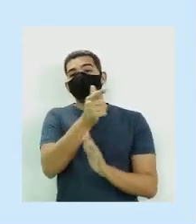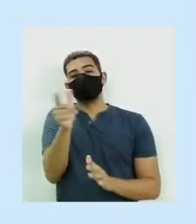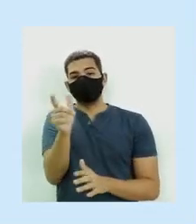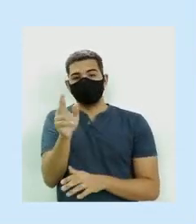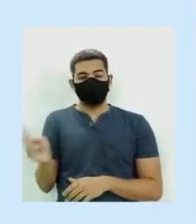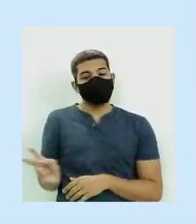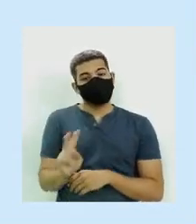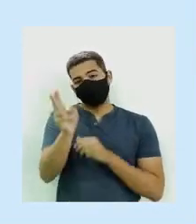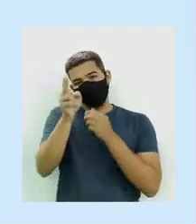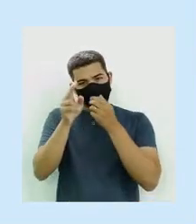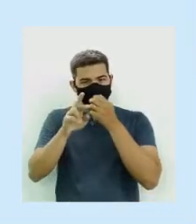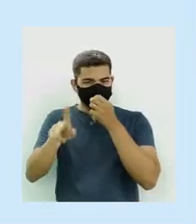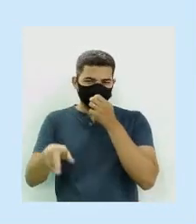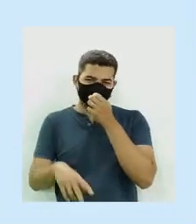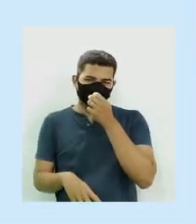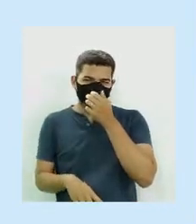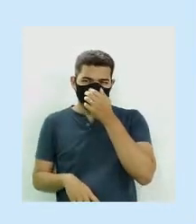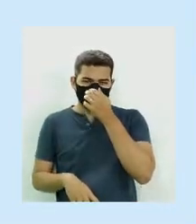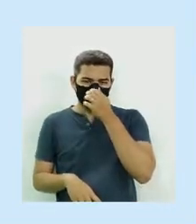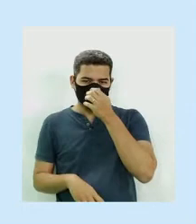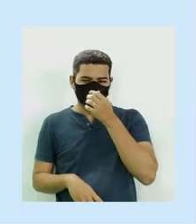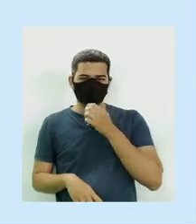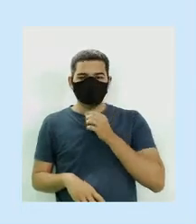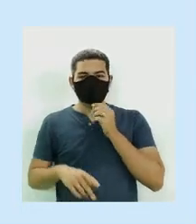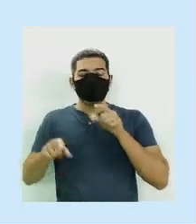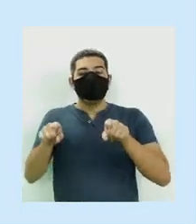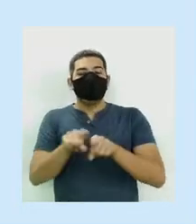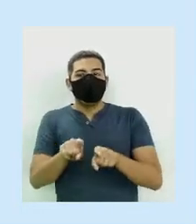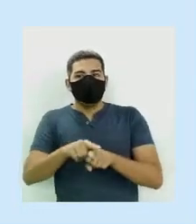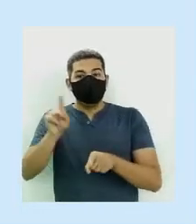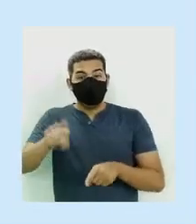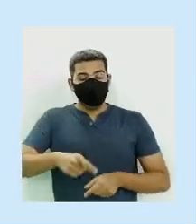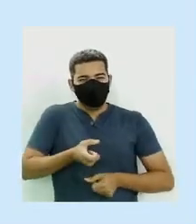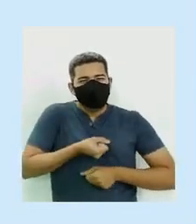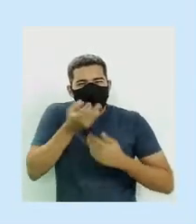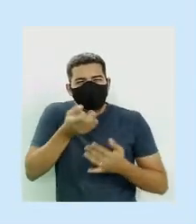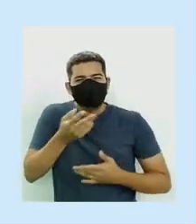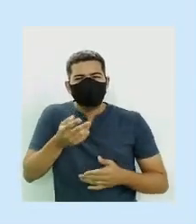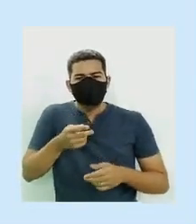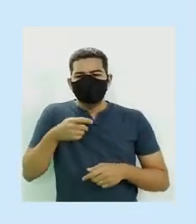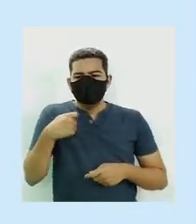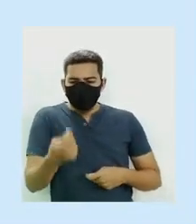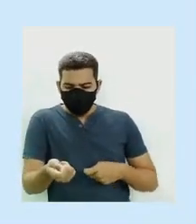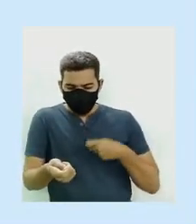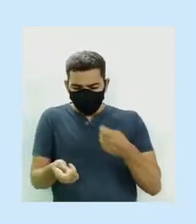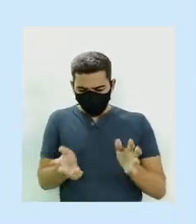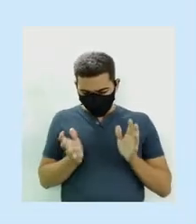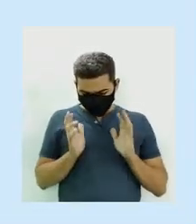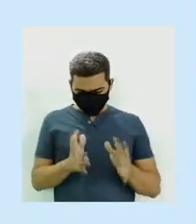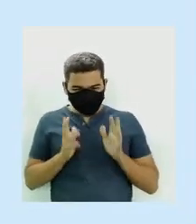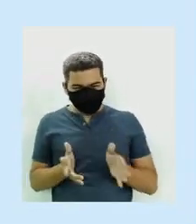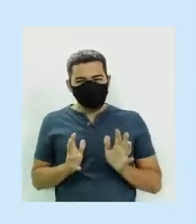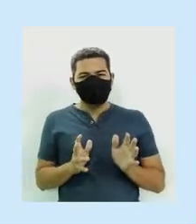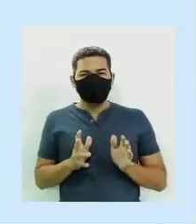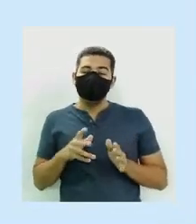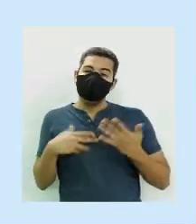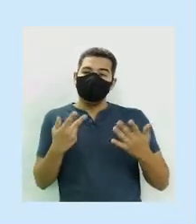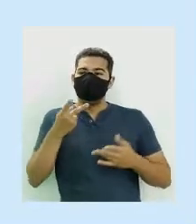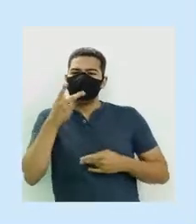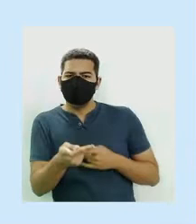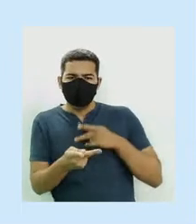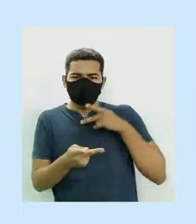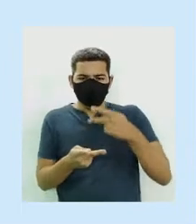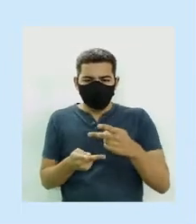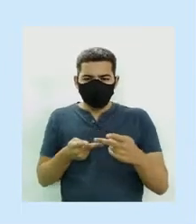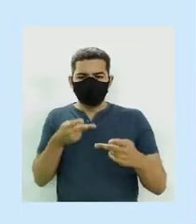às palavras e mais ainda. Como é um poema oral, a gente não vai ter nesse universo do slam